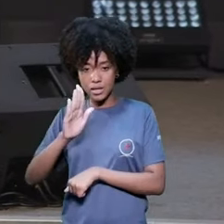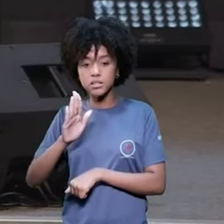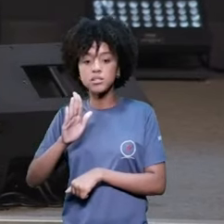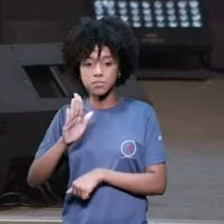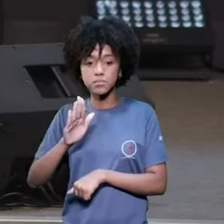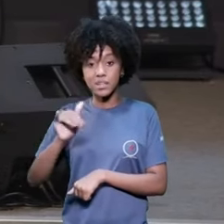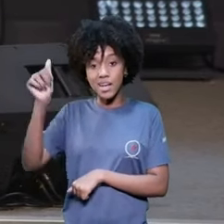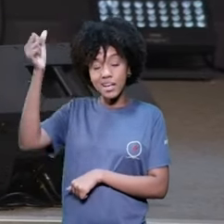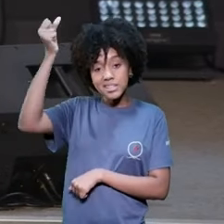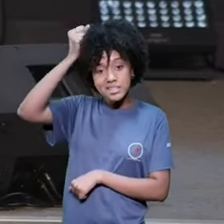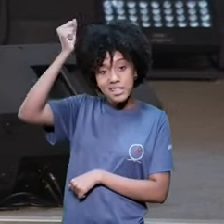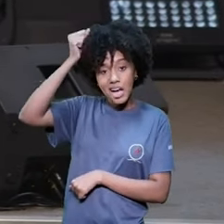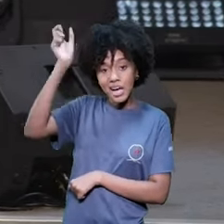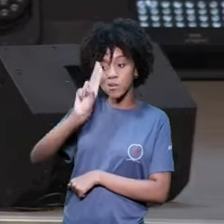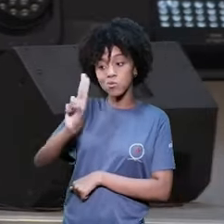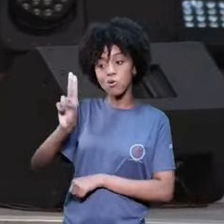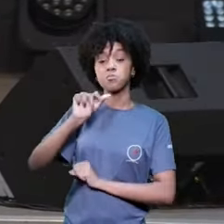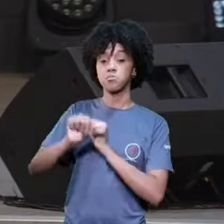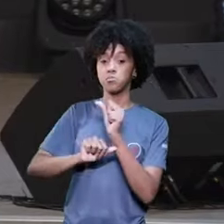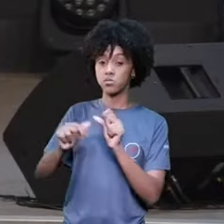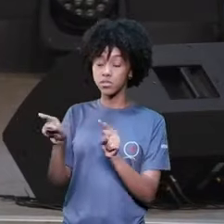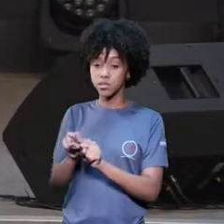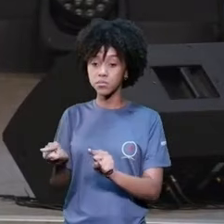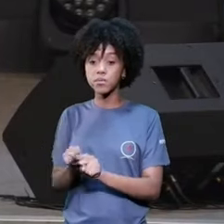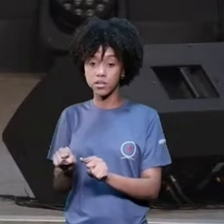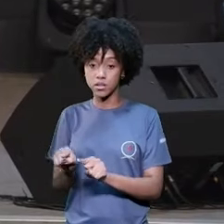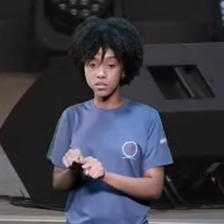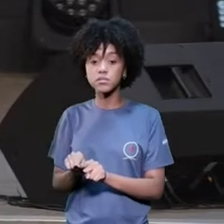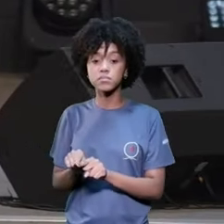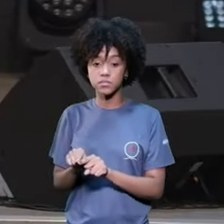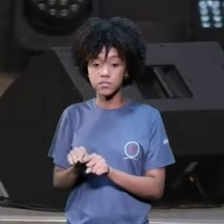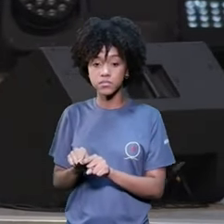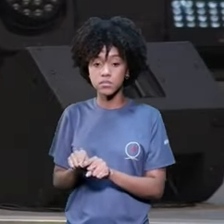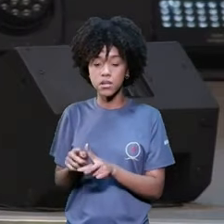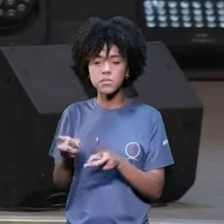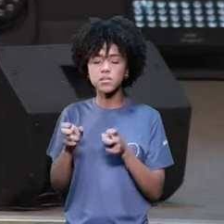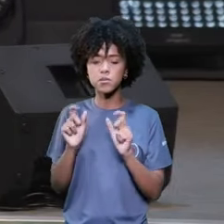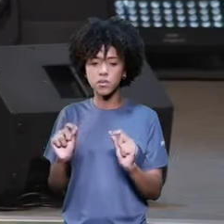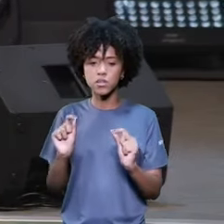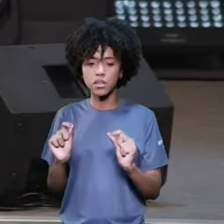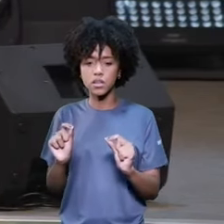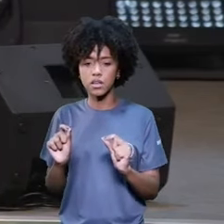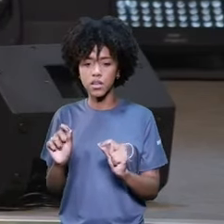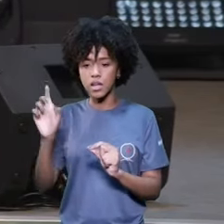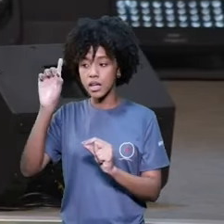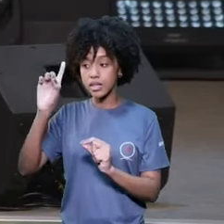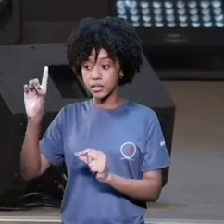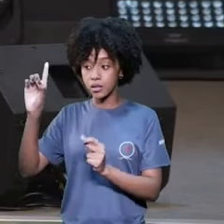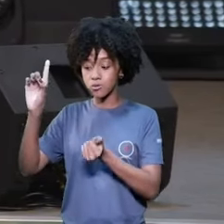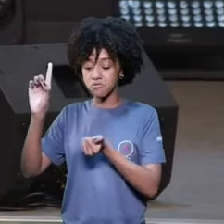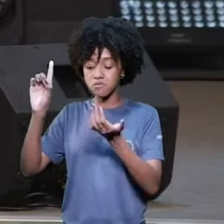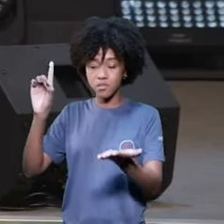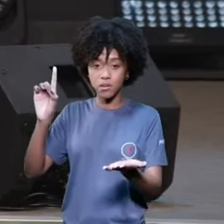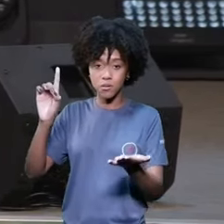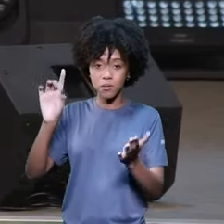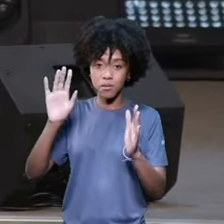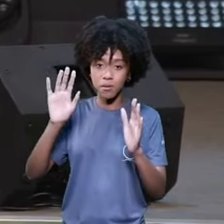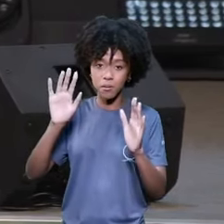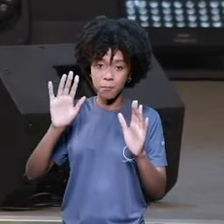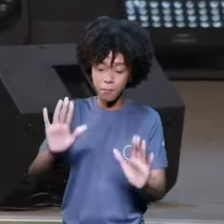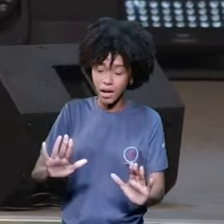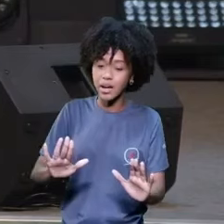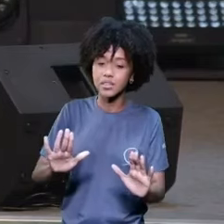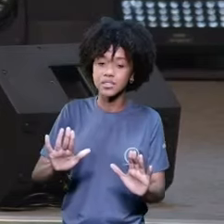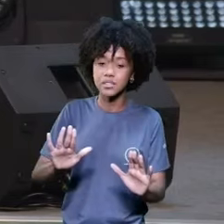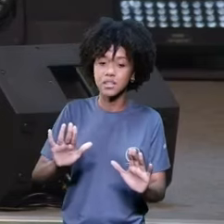esposa de Abraão, o nome dela é Sarai. Ele transforma em Sara. Deus retira uma letra. Então você percebeu que para Abraão Deus acrescentou, para Sara Deus retirou? Porque às vezes para